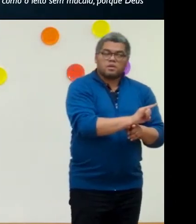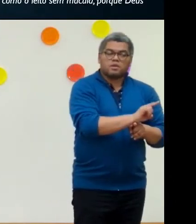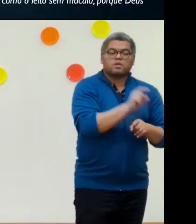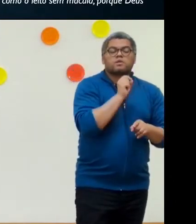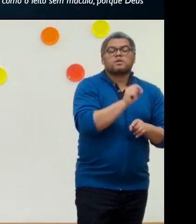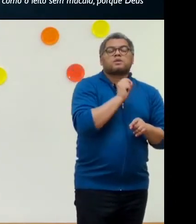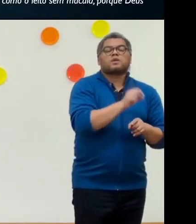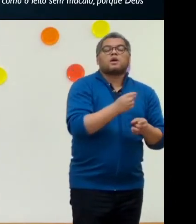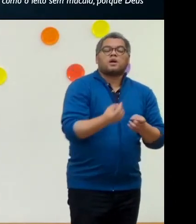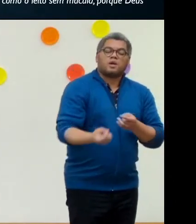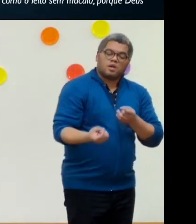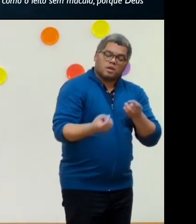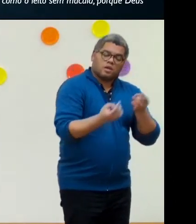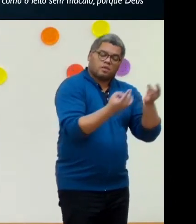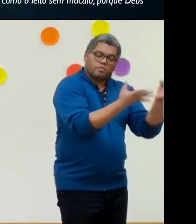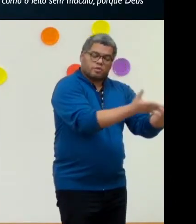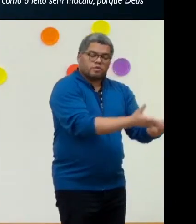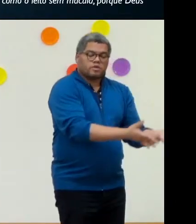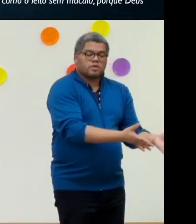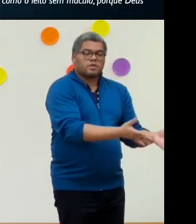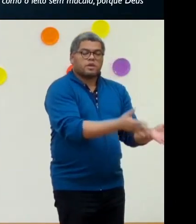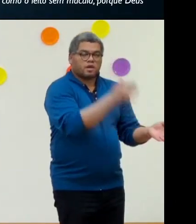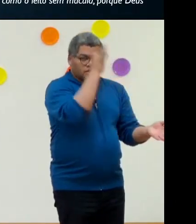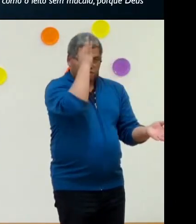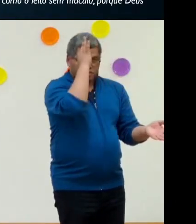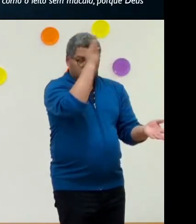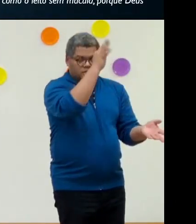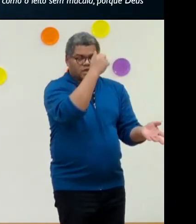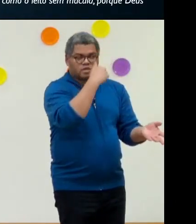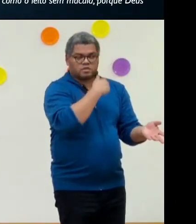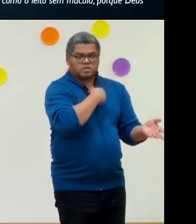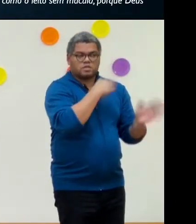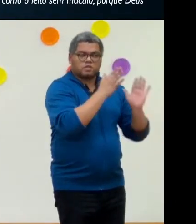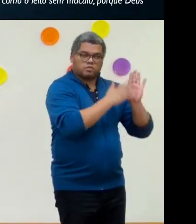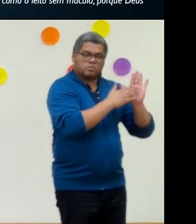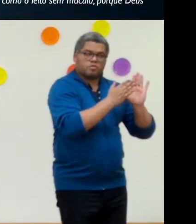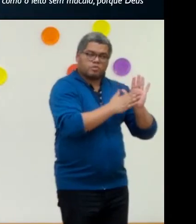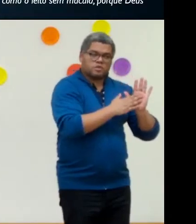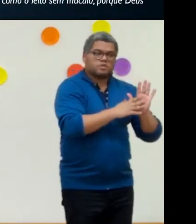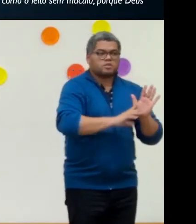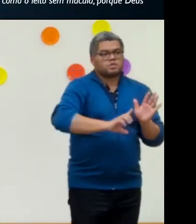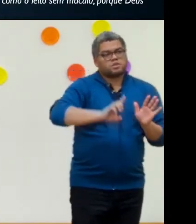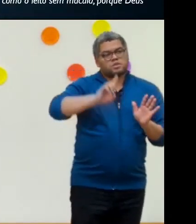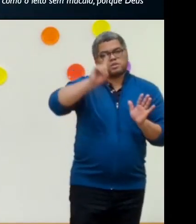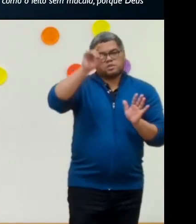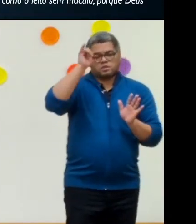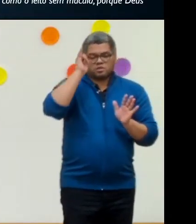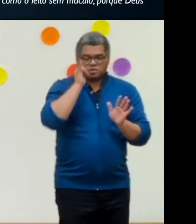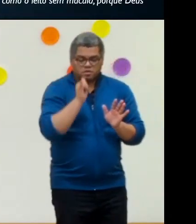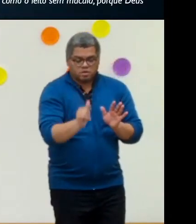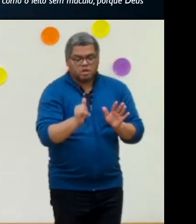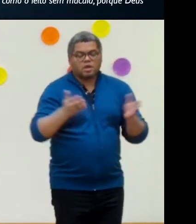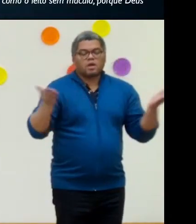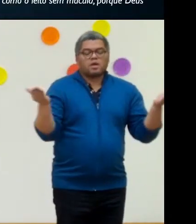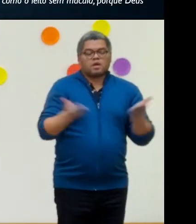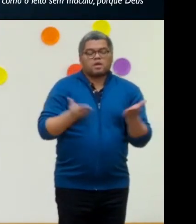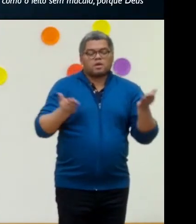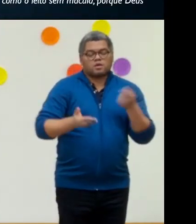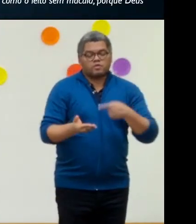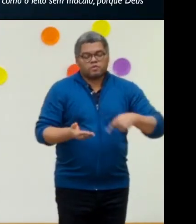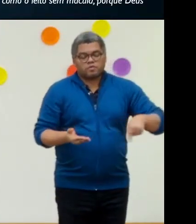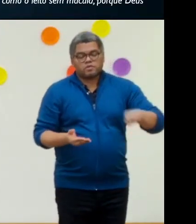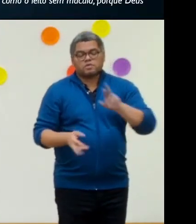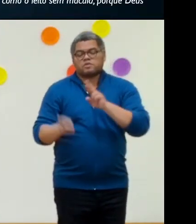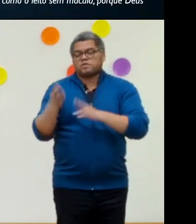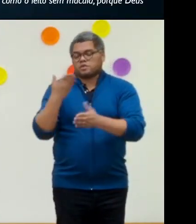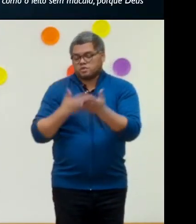não é isso? Adulterar é abandonar a fidelidade com quem eu fiz aliança. E Deus fala para Oséias assim, agora você vai se relacionar com